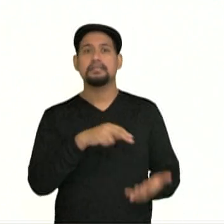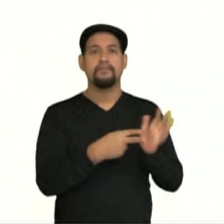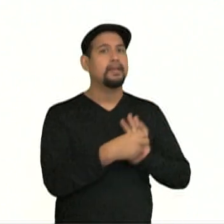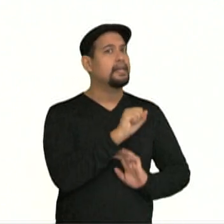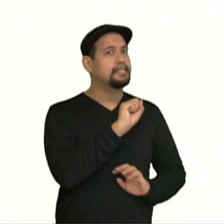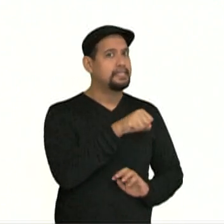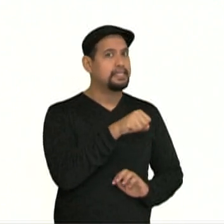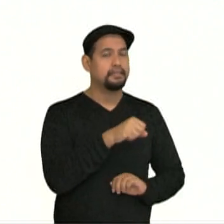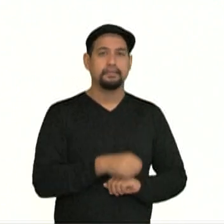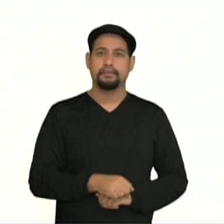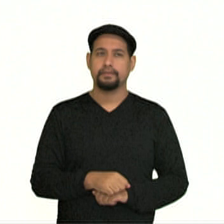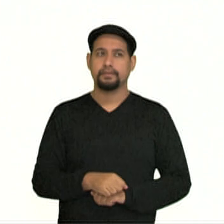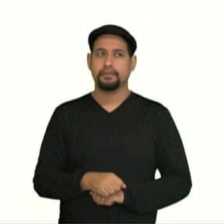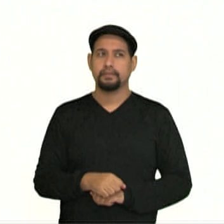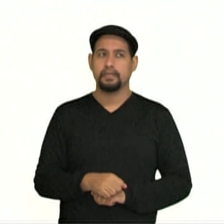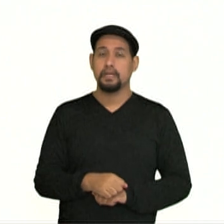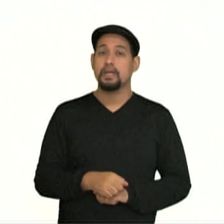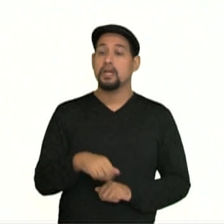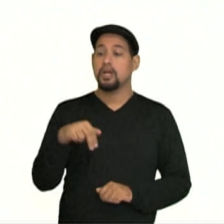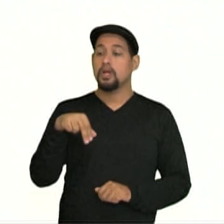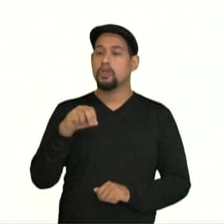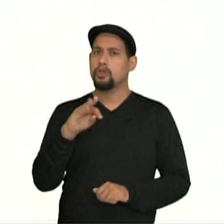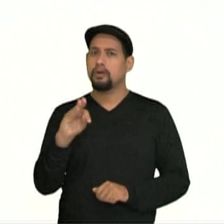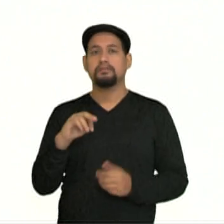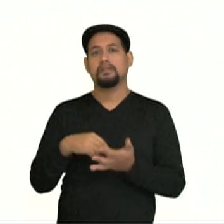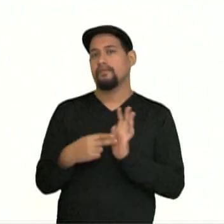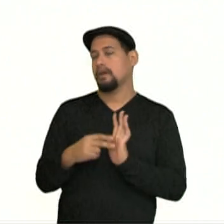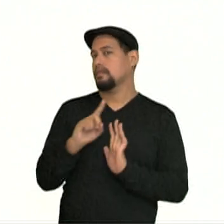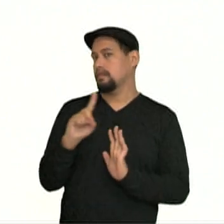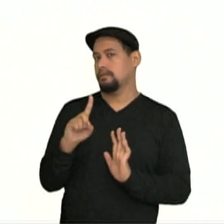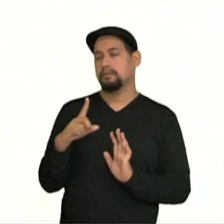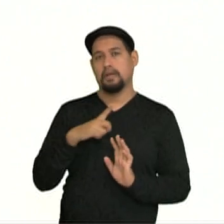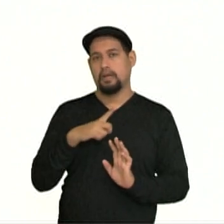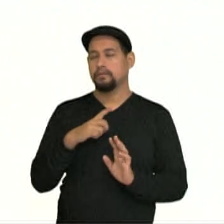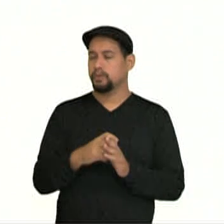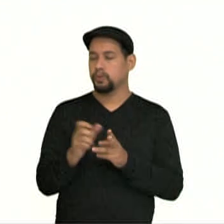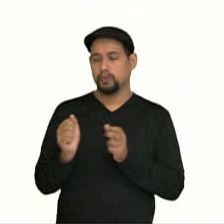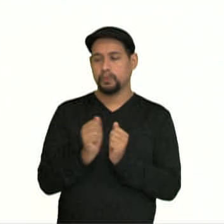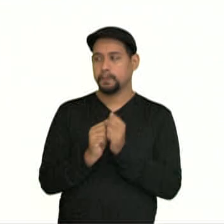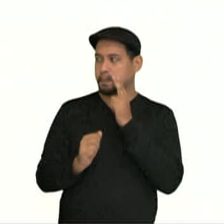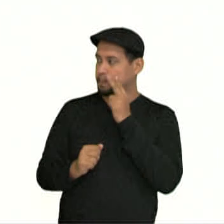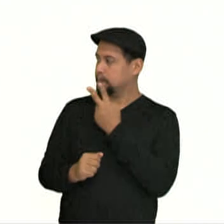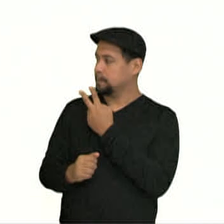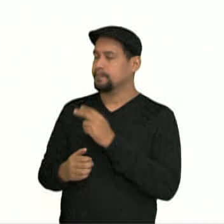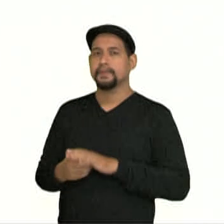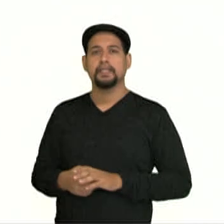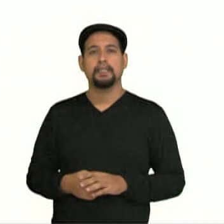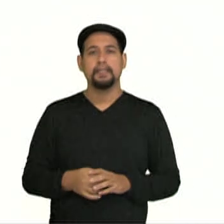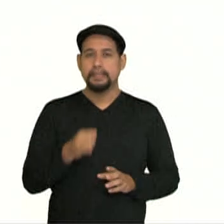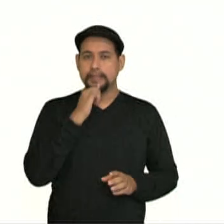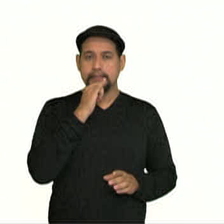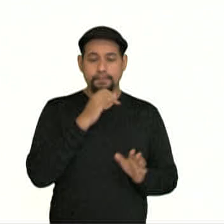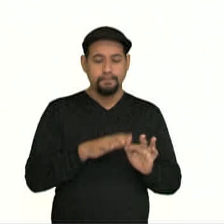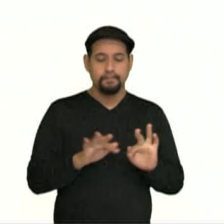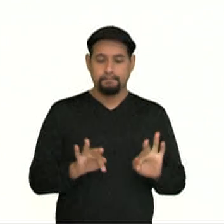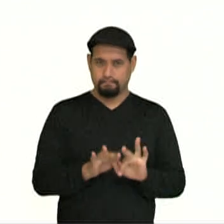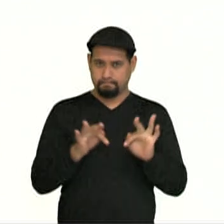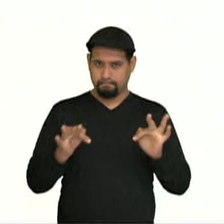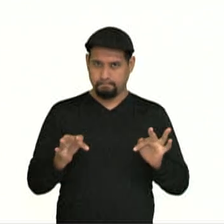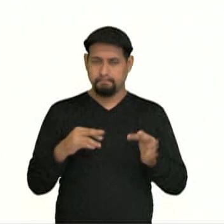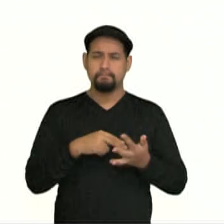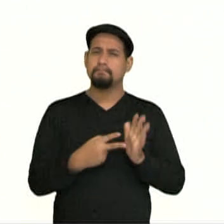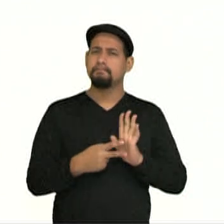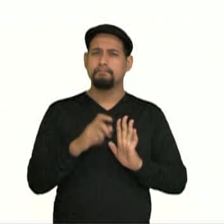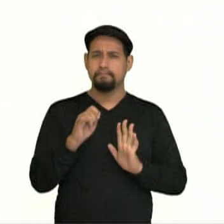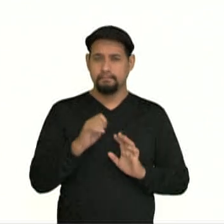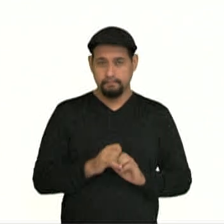está. Confirmando ou negando a informação que já está na pergunta. O presente simples, on the other hand, o presente